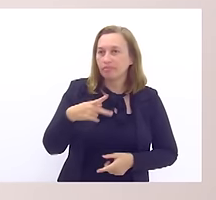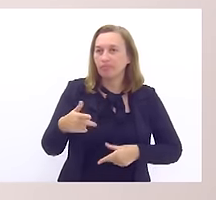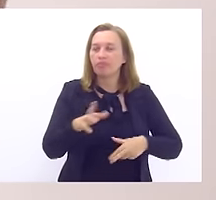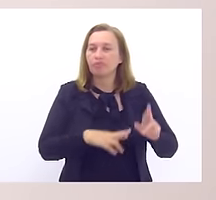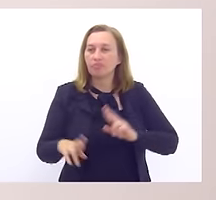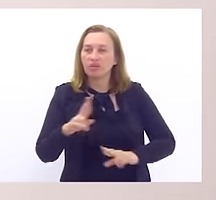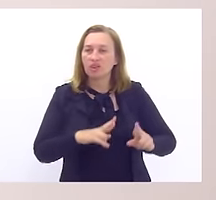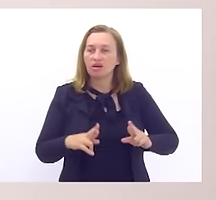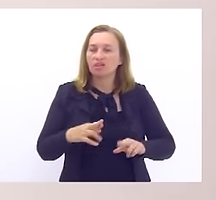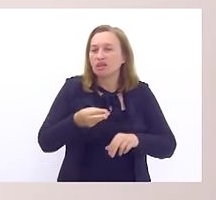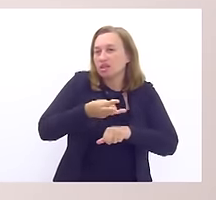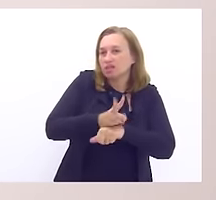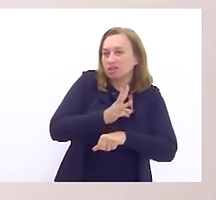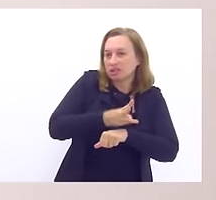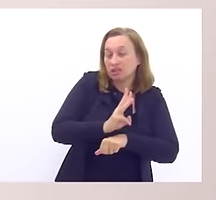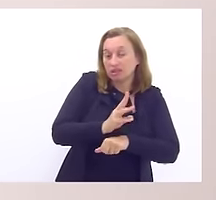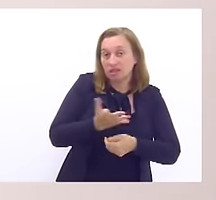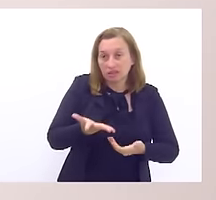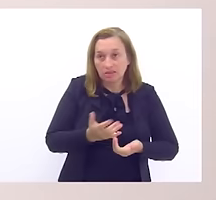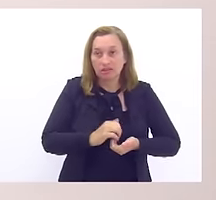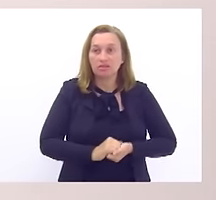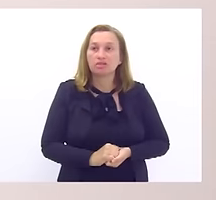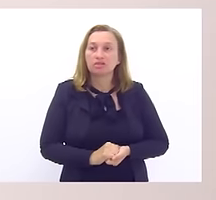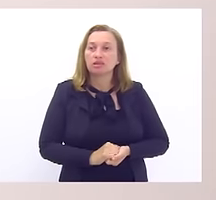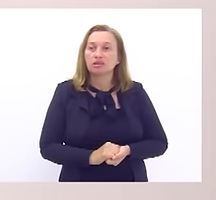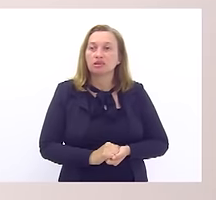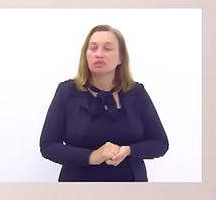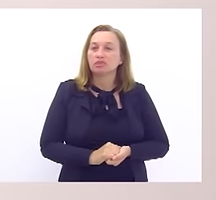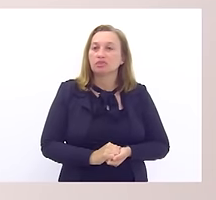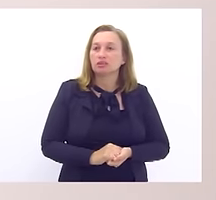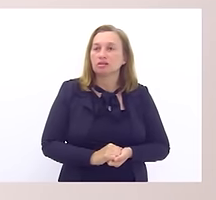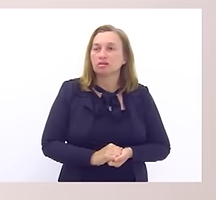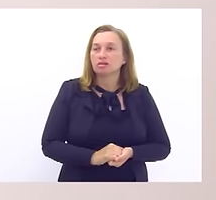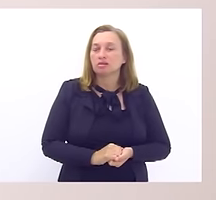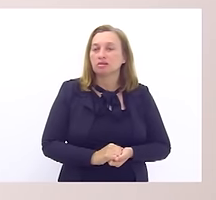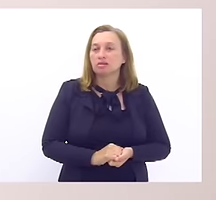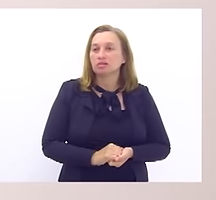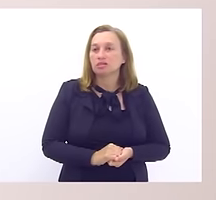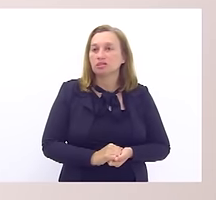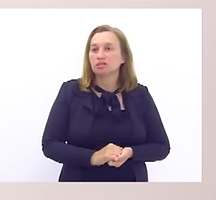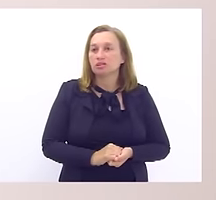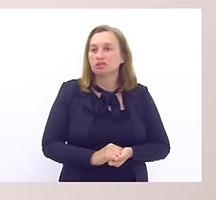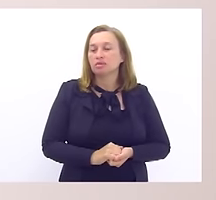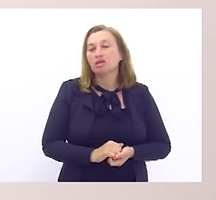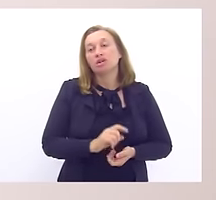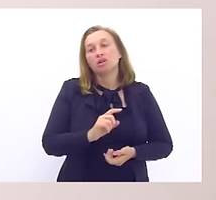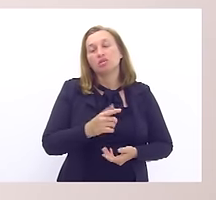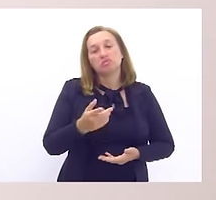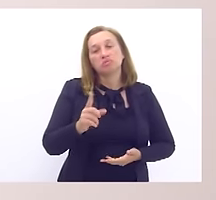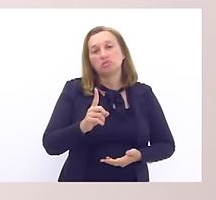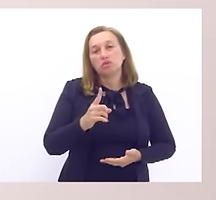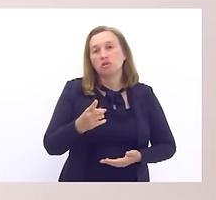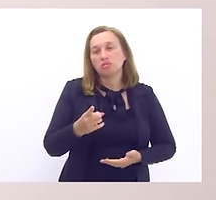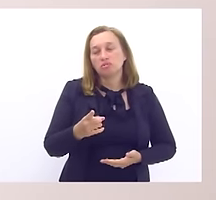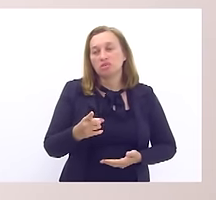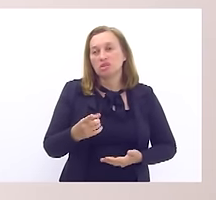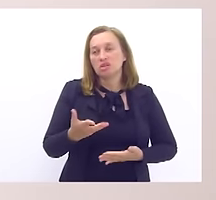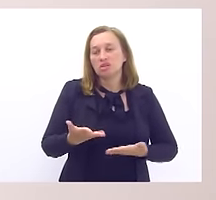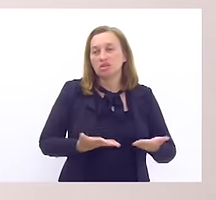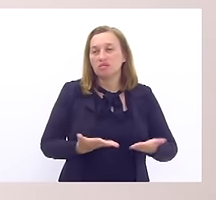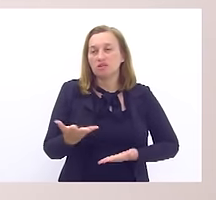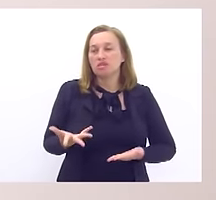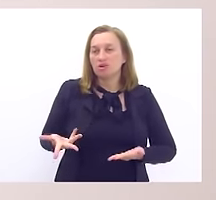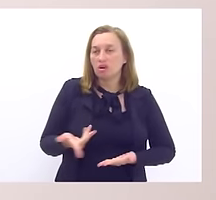às terceirizadas enfim que geram sim fazem de serviço à população como era Faina